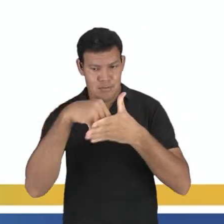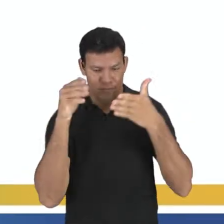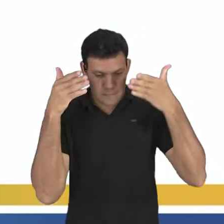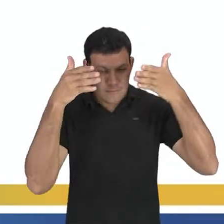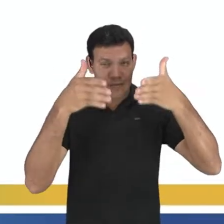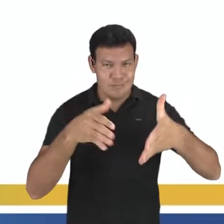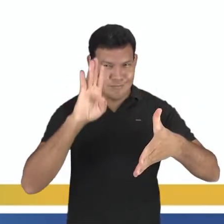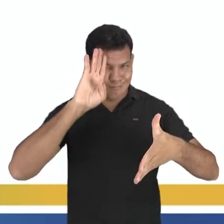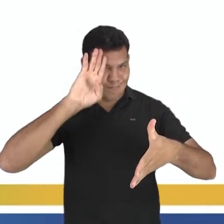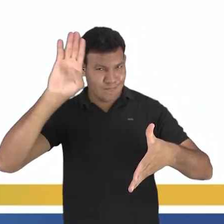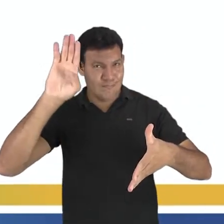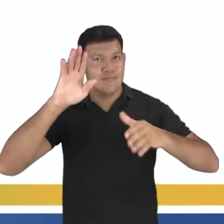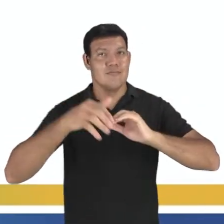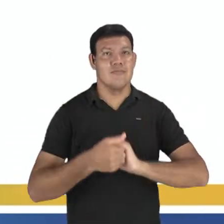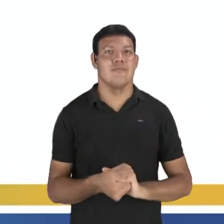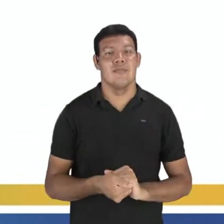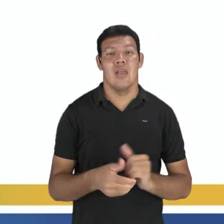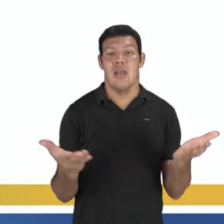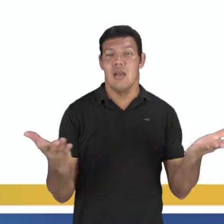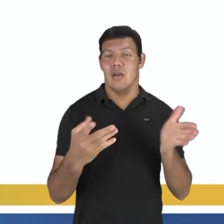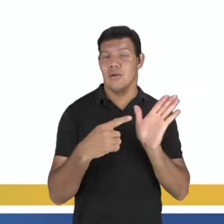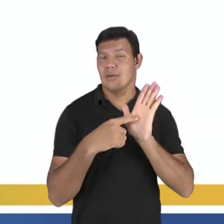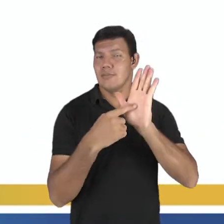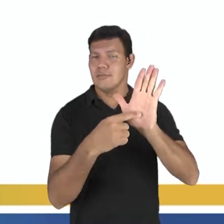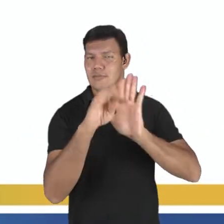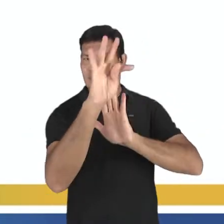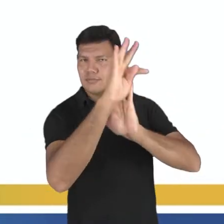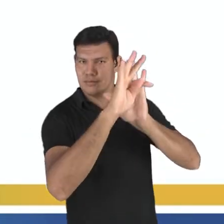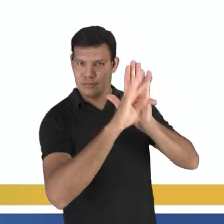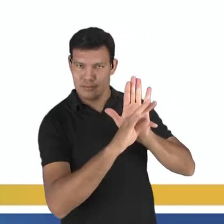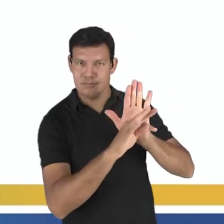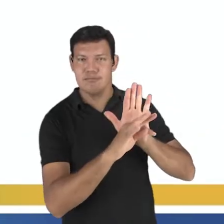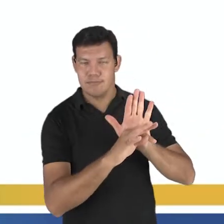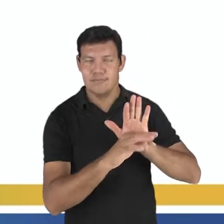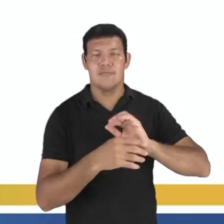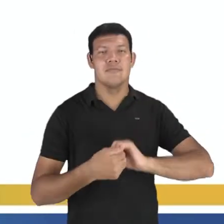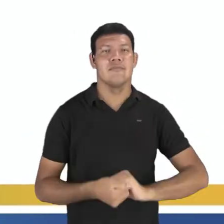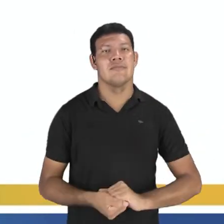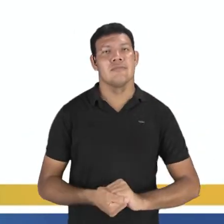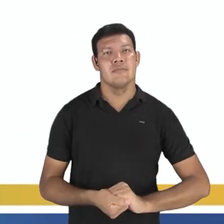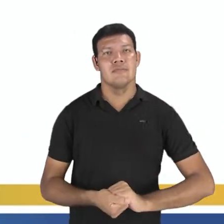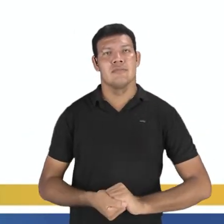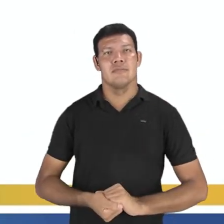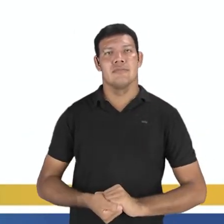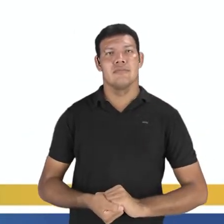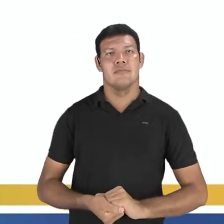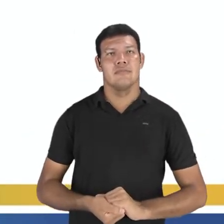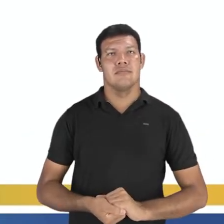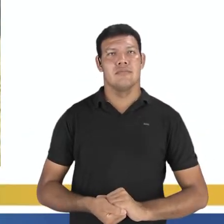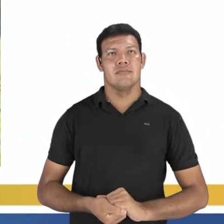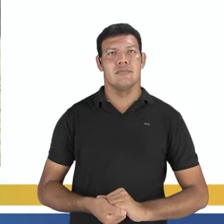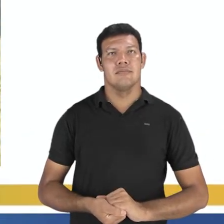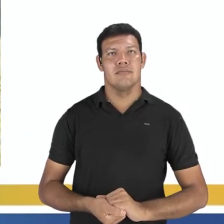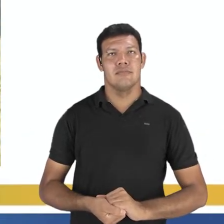ideia principal. Vejamos um texto para verificarmos como isso acontece. Olha só o texto.